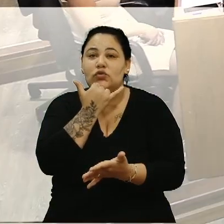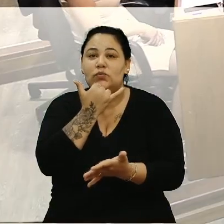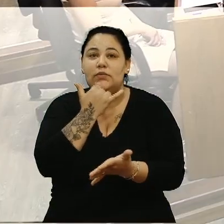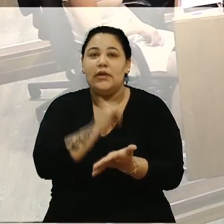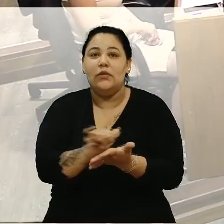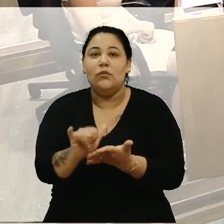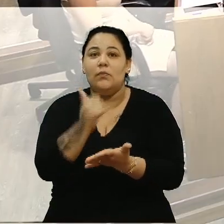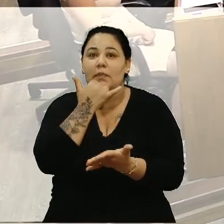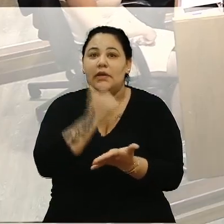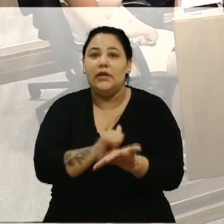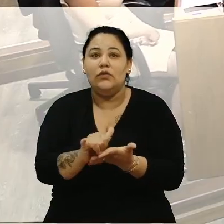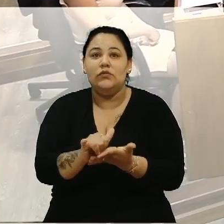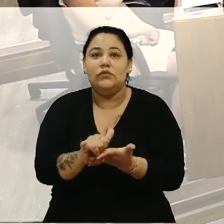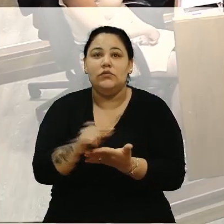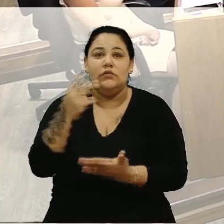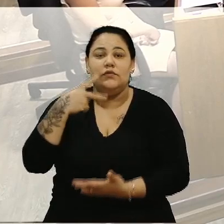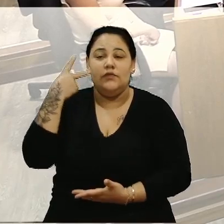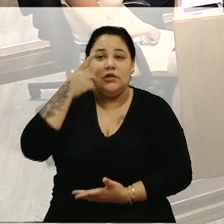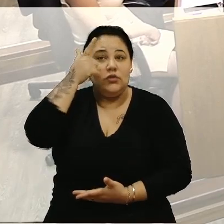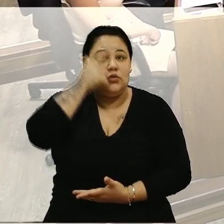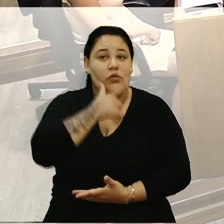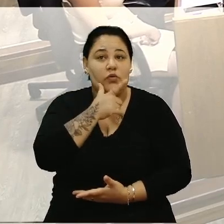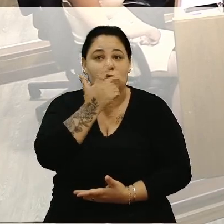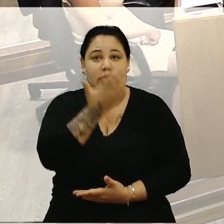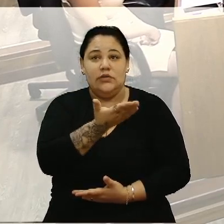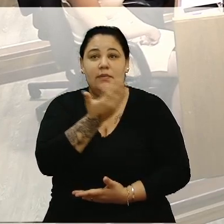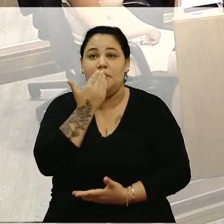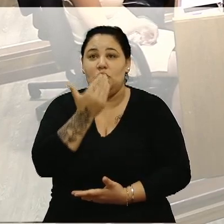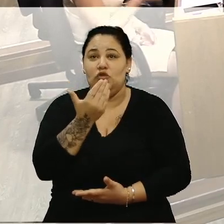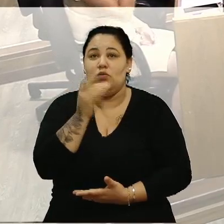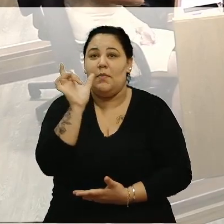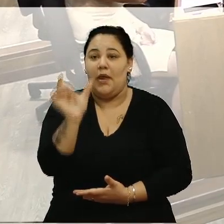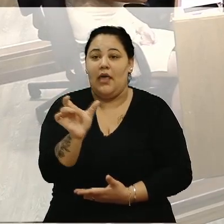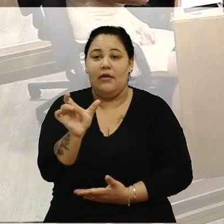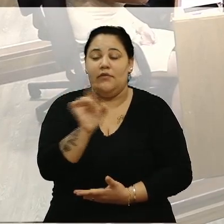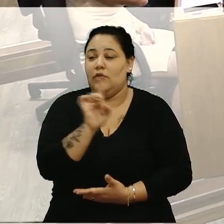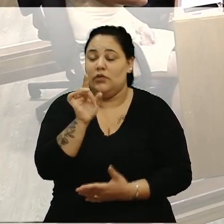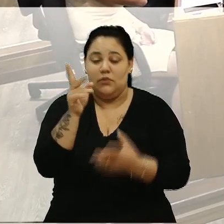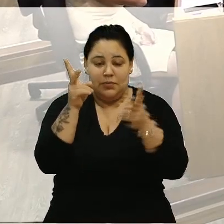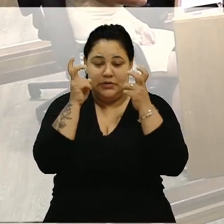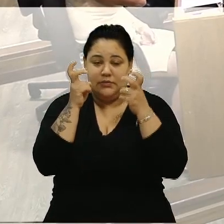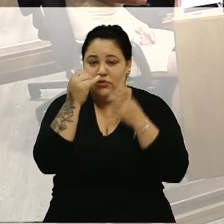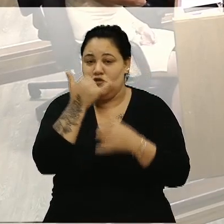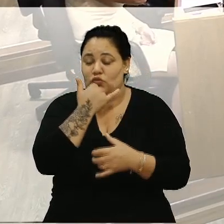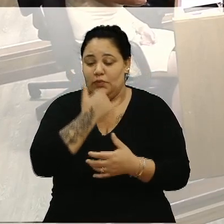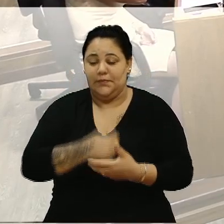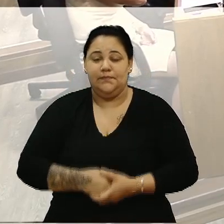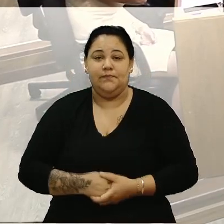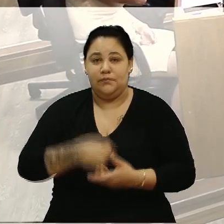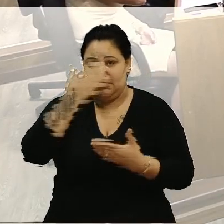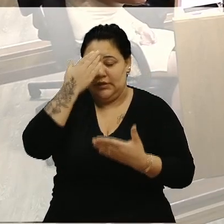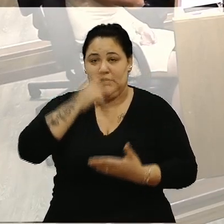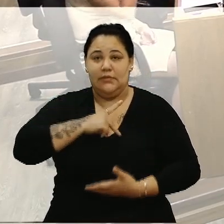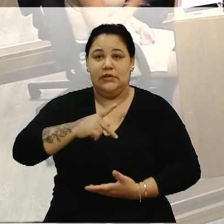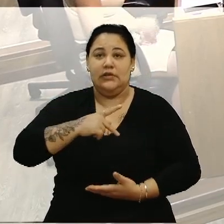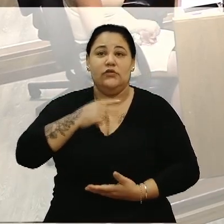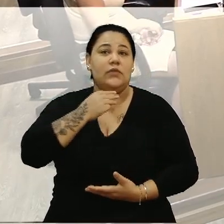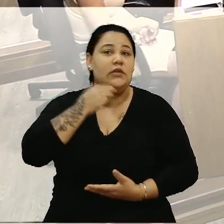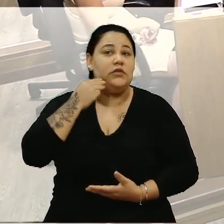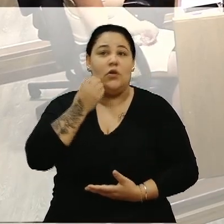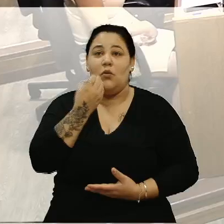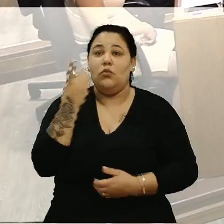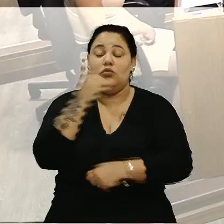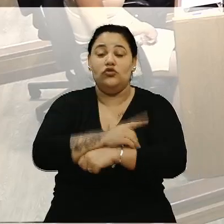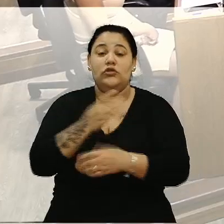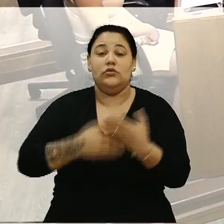Vereador também, presidente. Vereador Lucas Carenhato havia pedido a palavra, não tinha anotado aqui, por favor. Obrigado, presidente Marisol. Bom dia, colegas